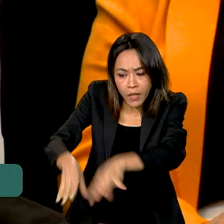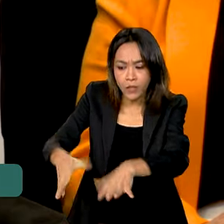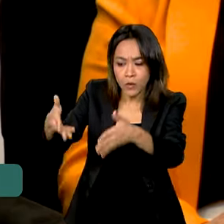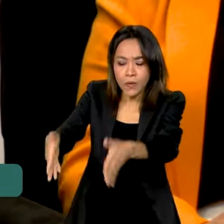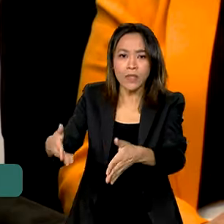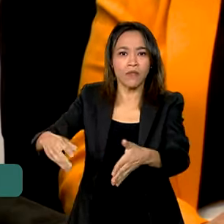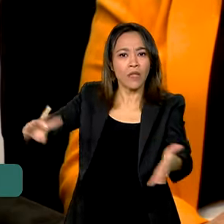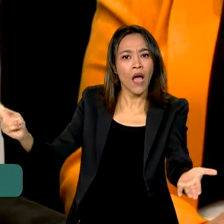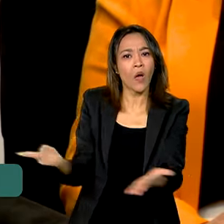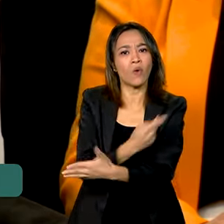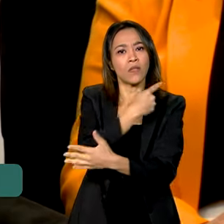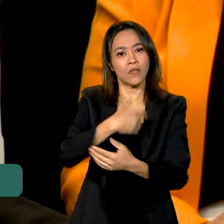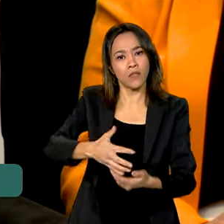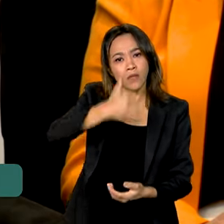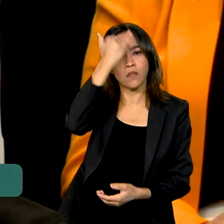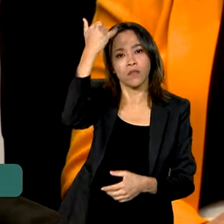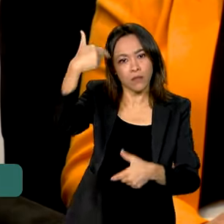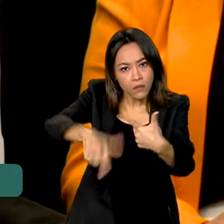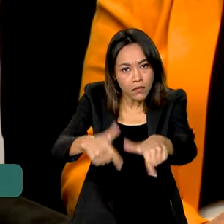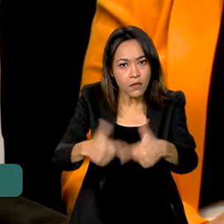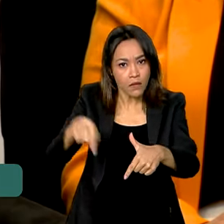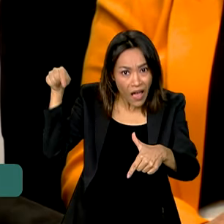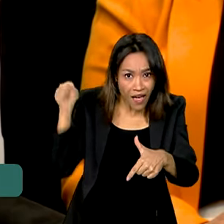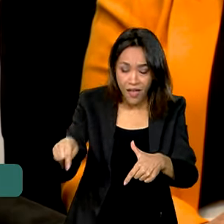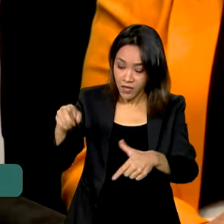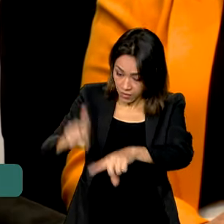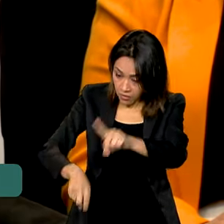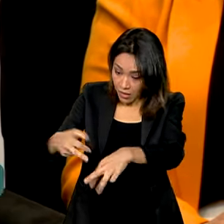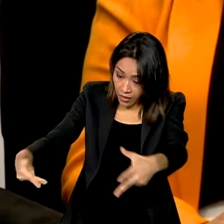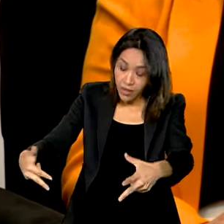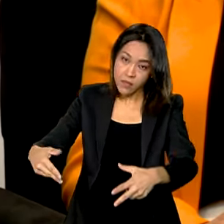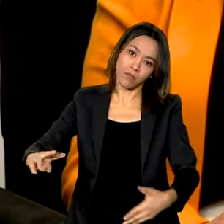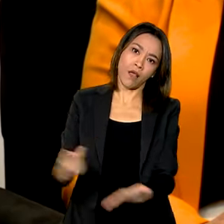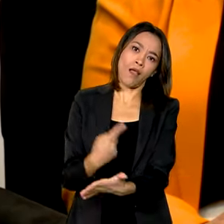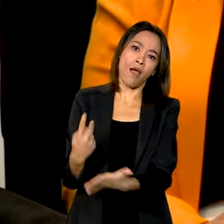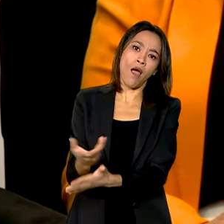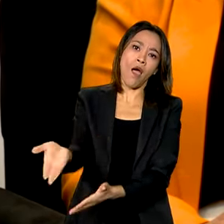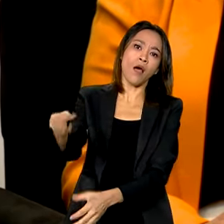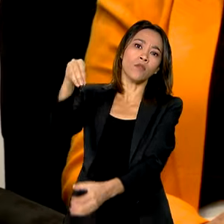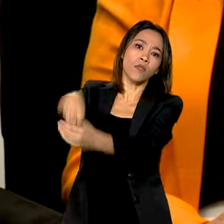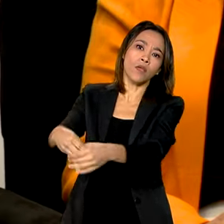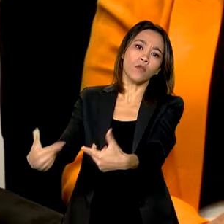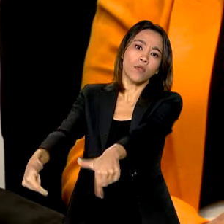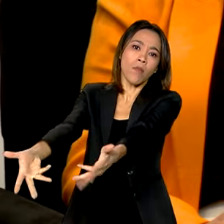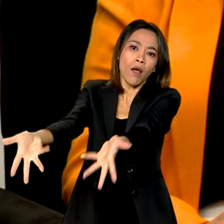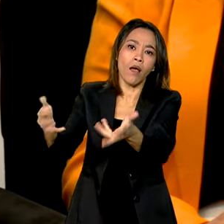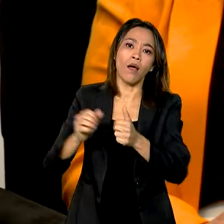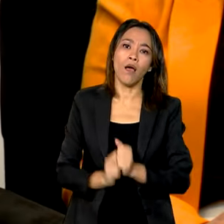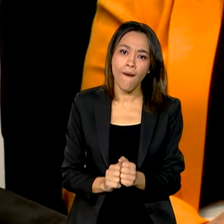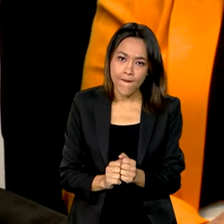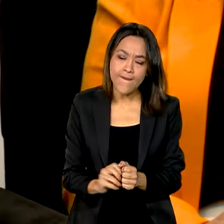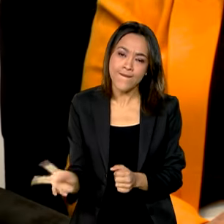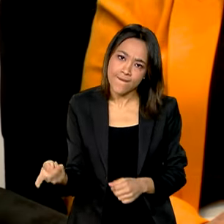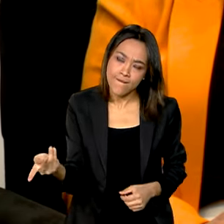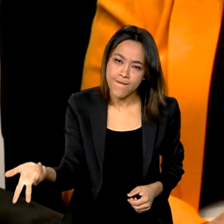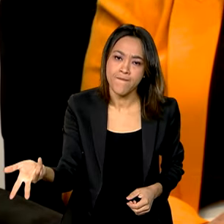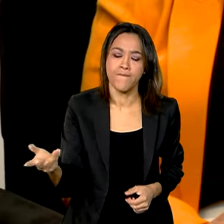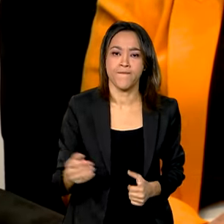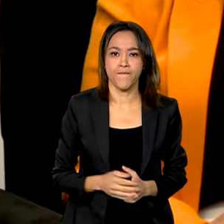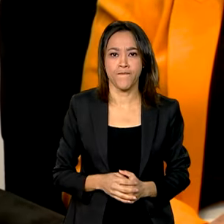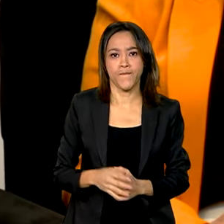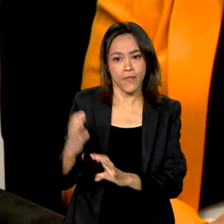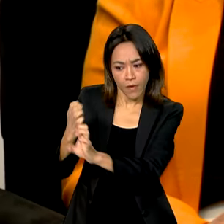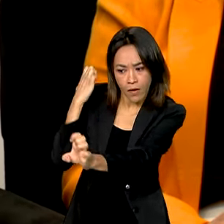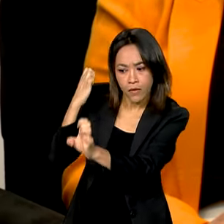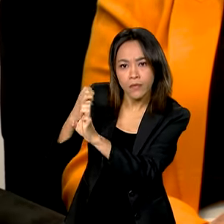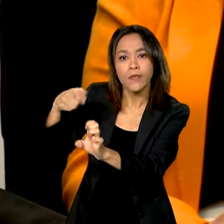na escala dos acidentes, são maiorias, alguma coisa está errada lá nas plantas. E se a gente não